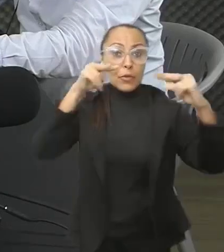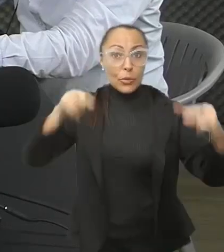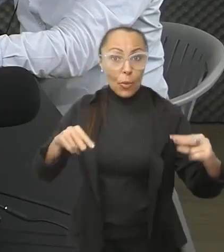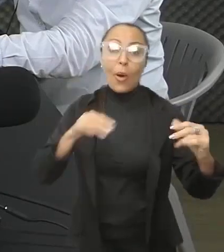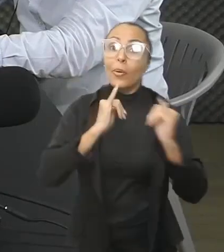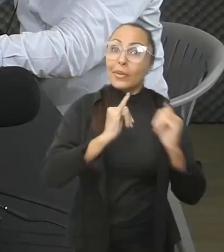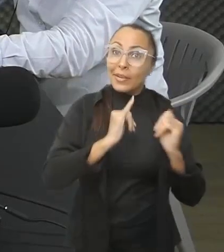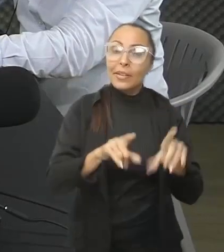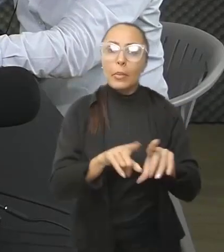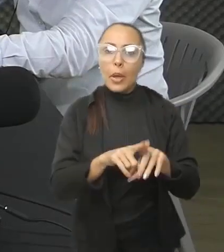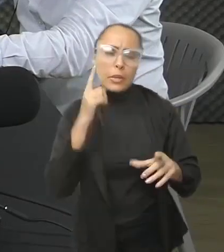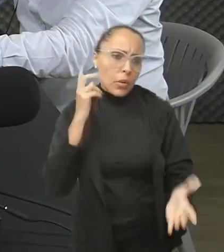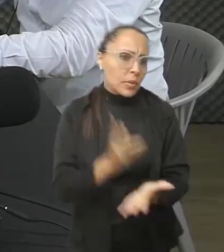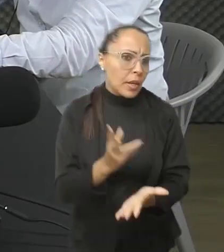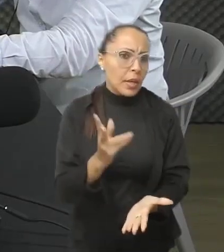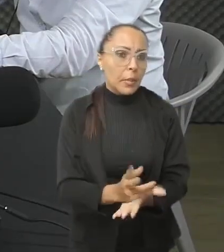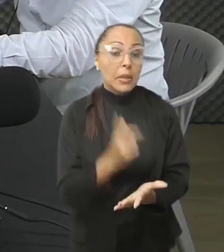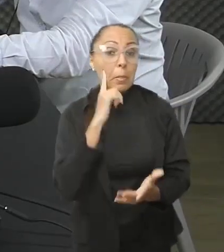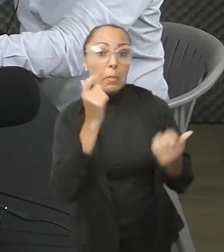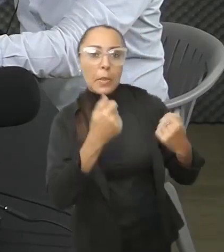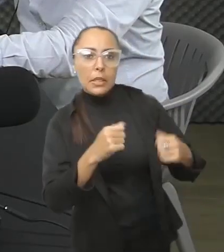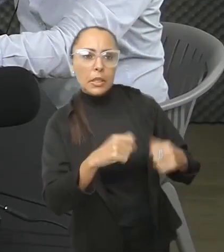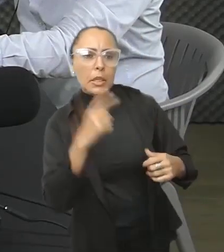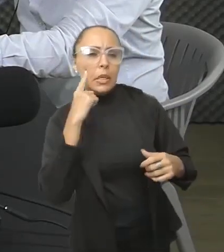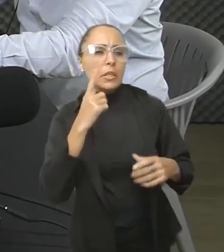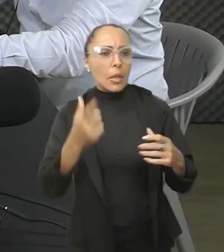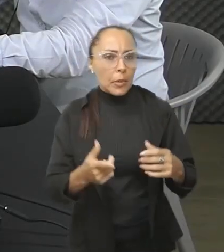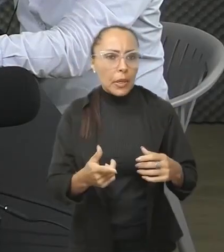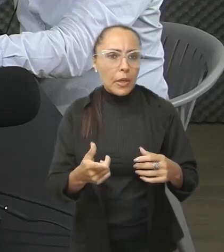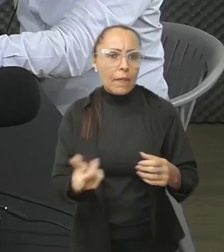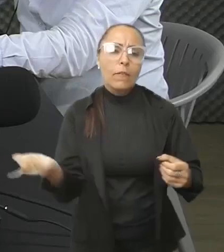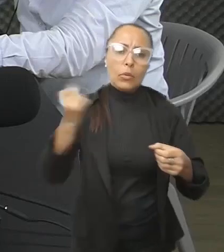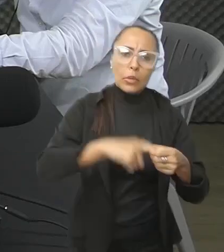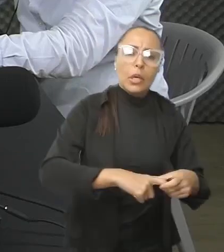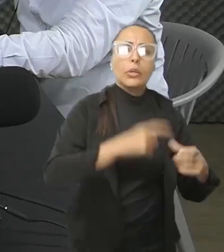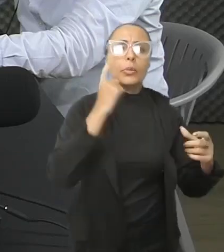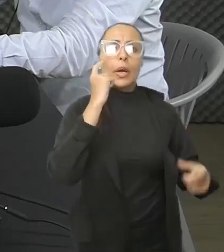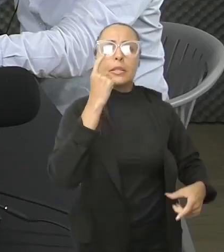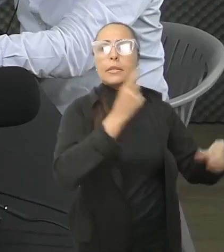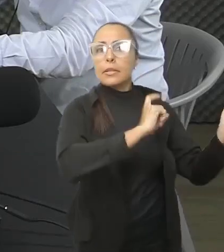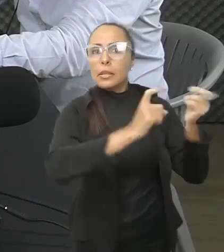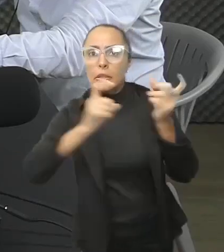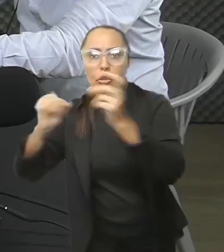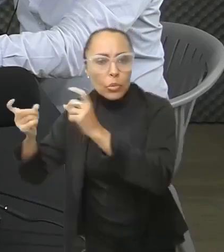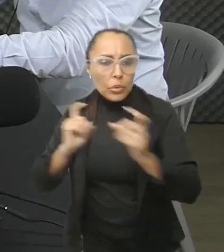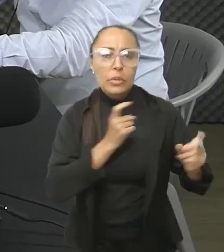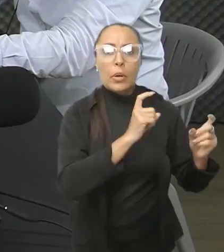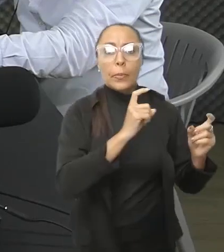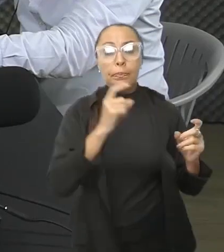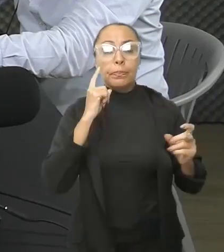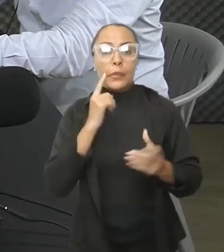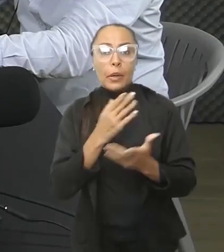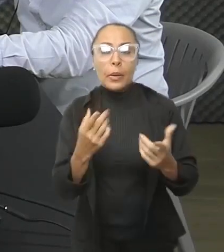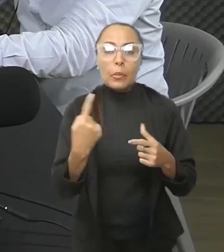seja, a gente precisa estar sempre retomando esse debate, que foi a sua pergunta central, né? Mas